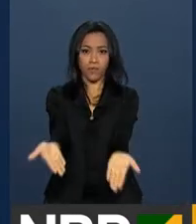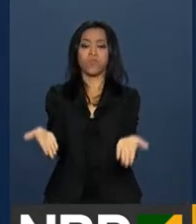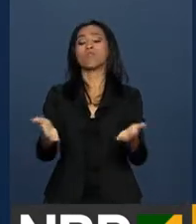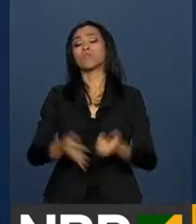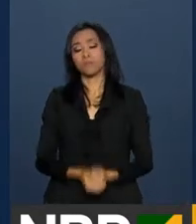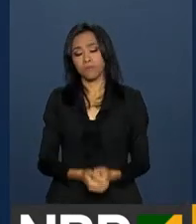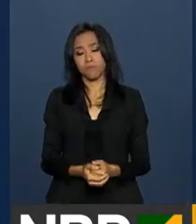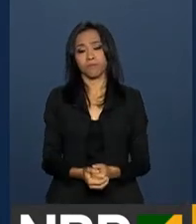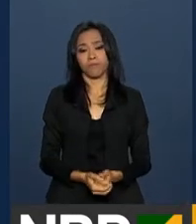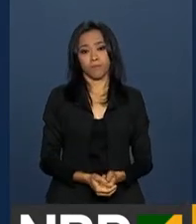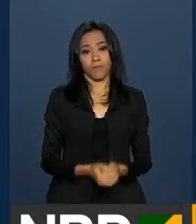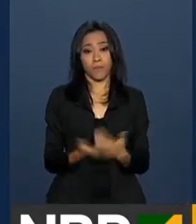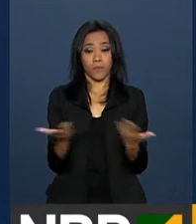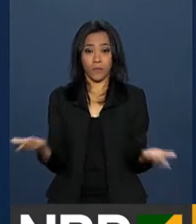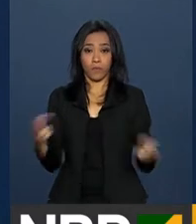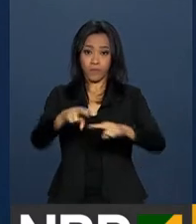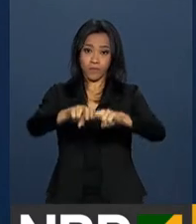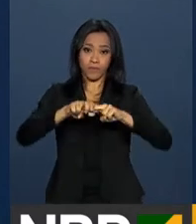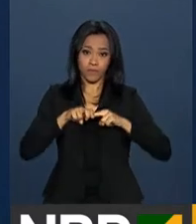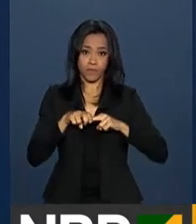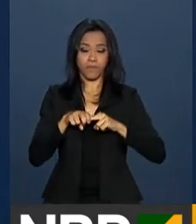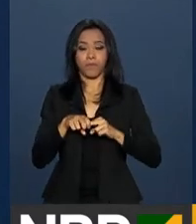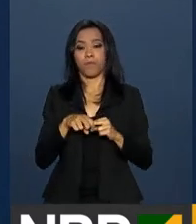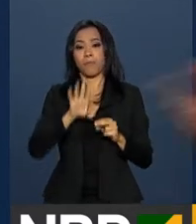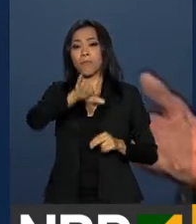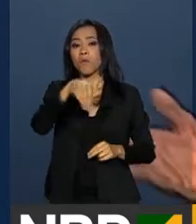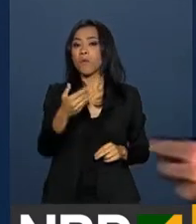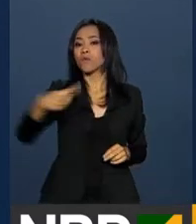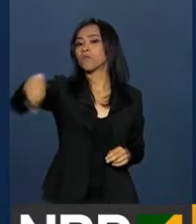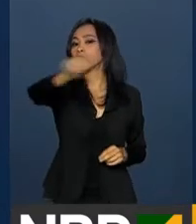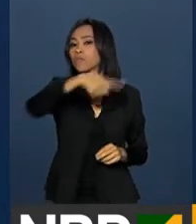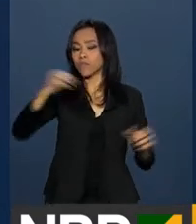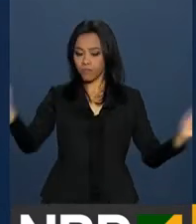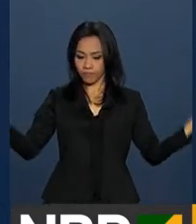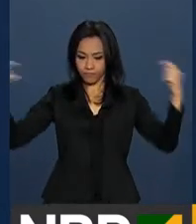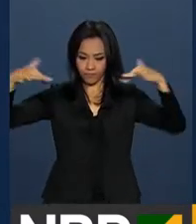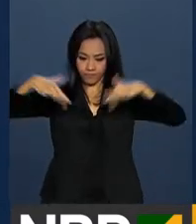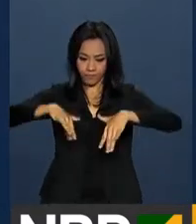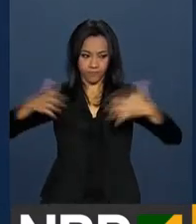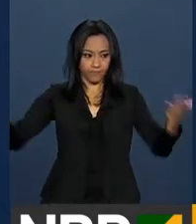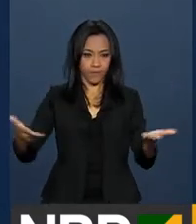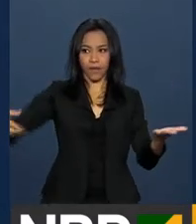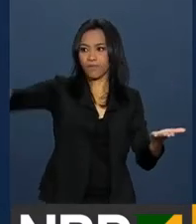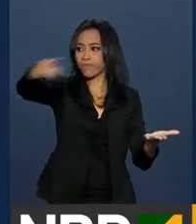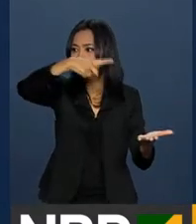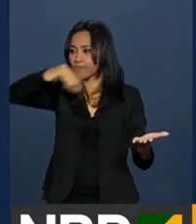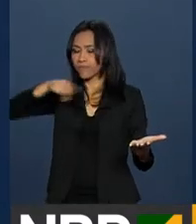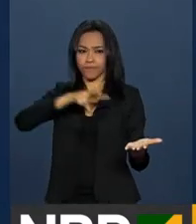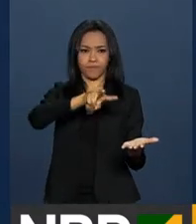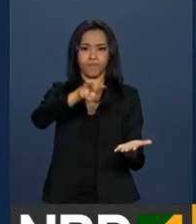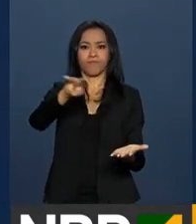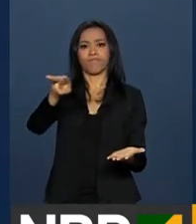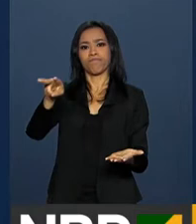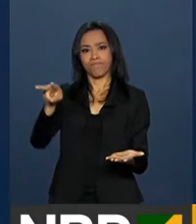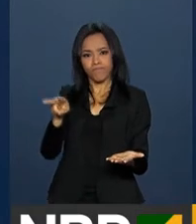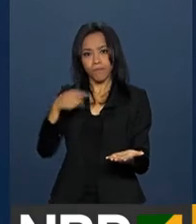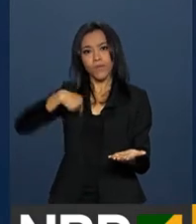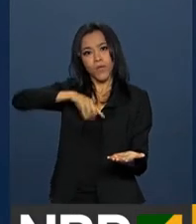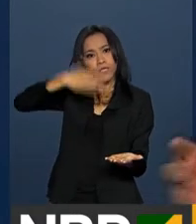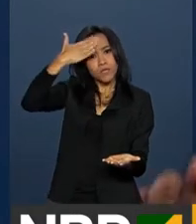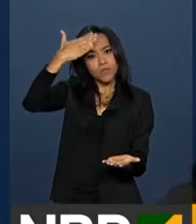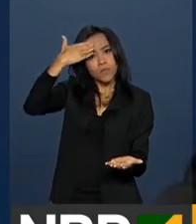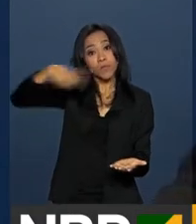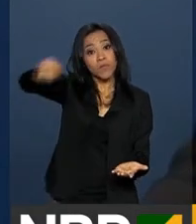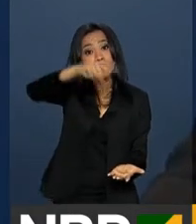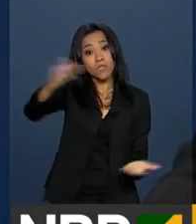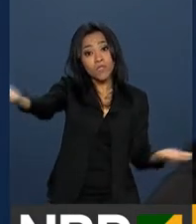no dia de hoje. Portanto, quando vocês vêm para cá, veja, nós sabemos que vocês